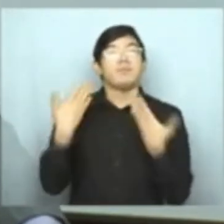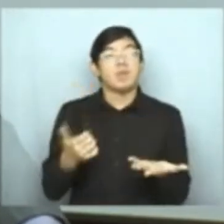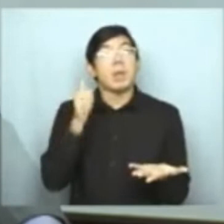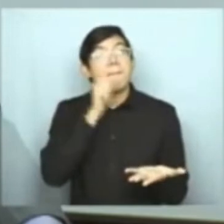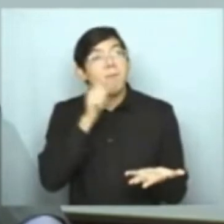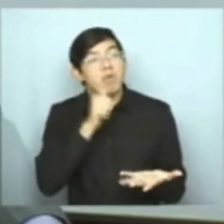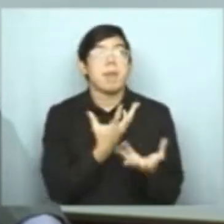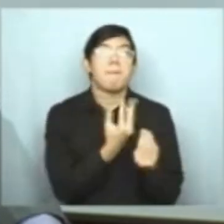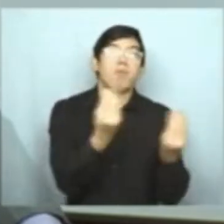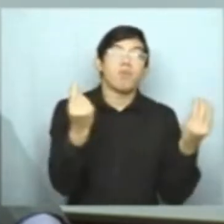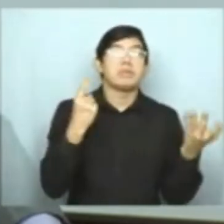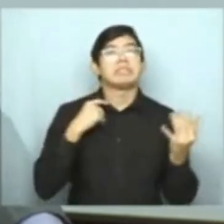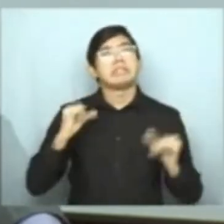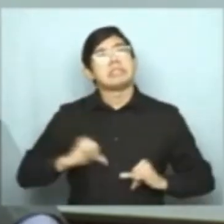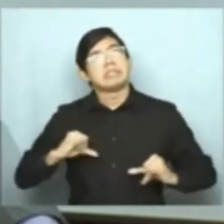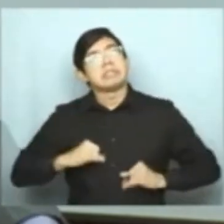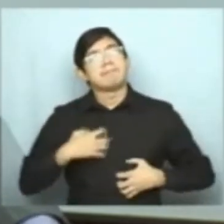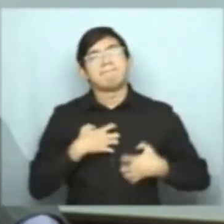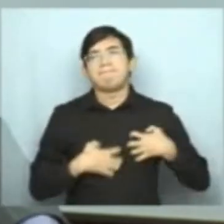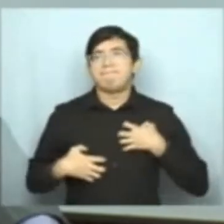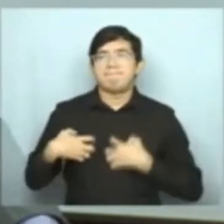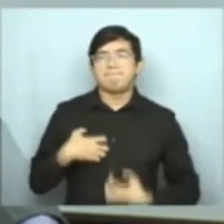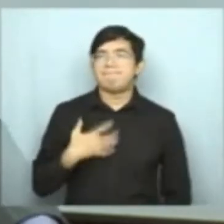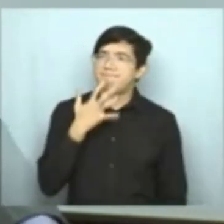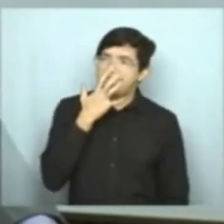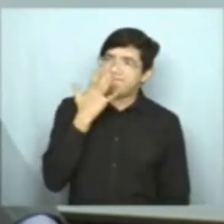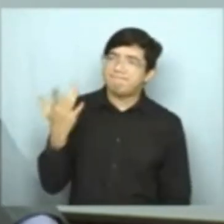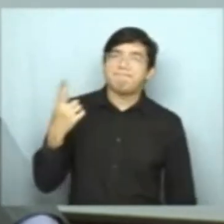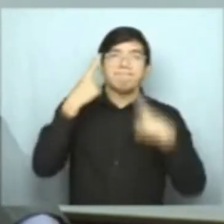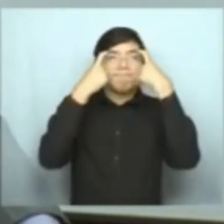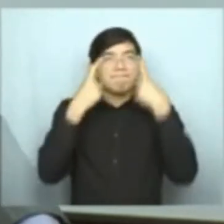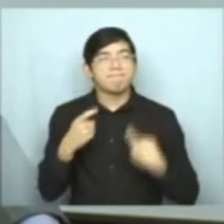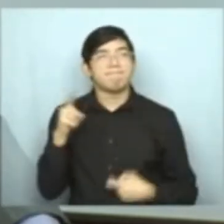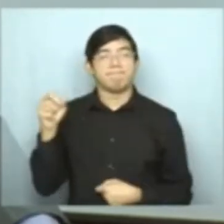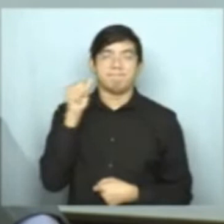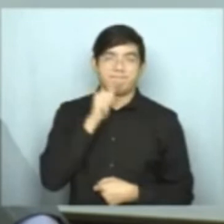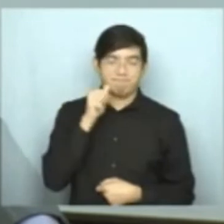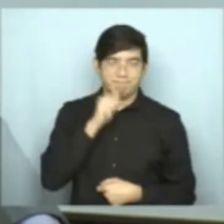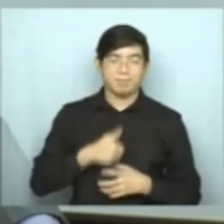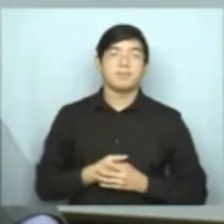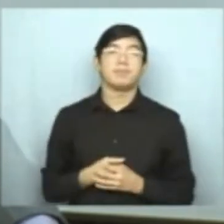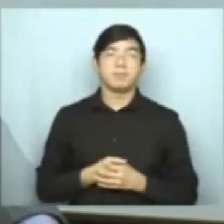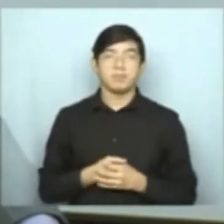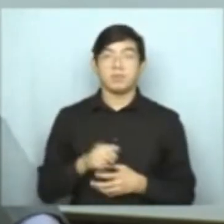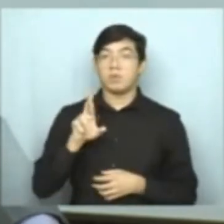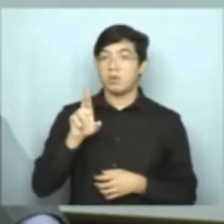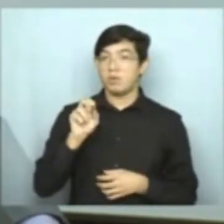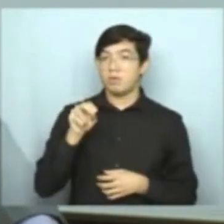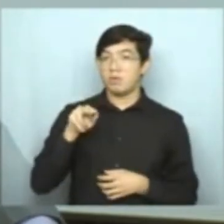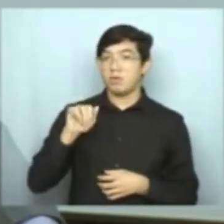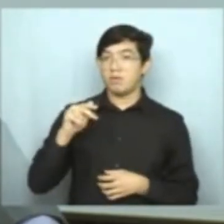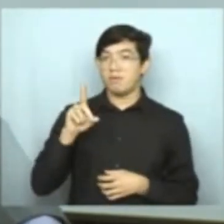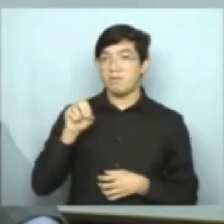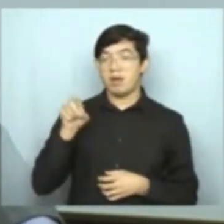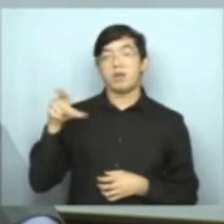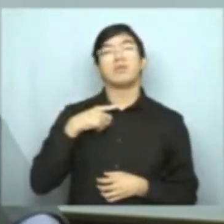mulheres relacionadas a esse episódio de violência. Imagino que o vereador Ronivaldo esteja também sofrendo muito